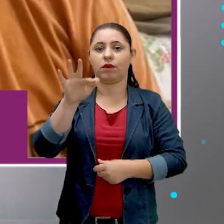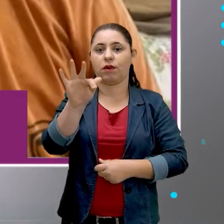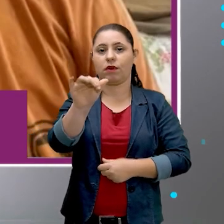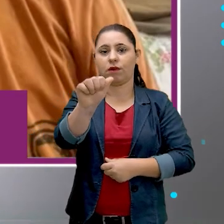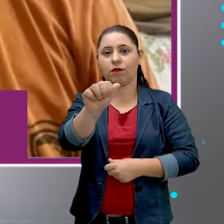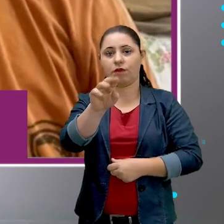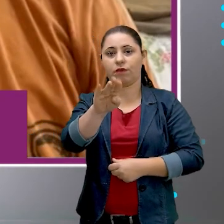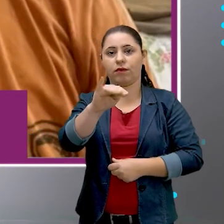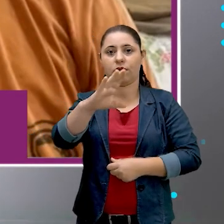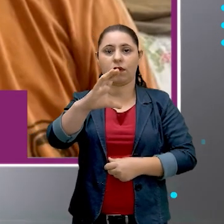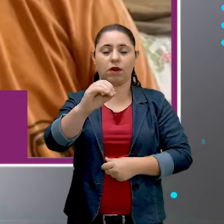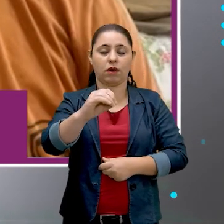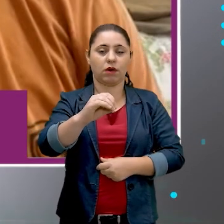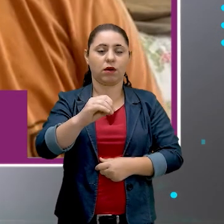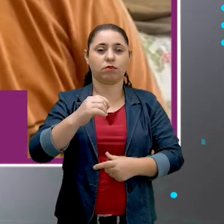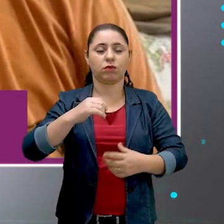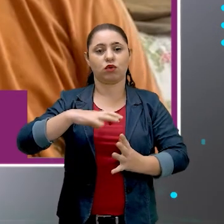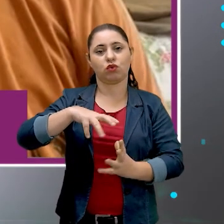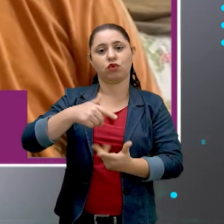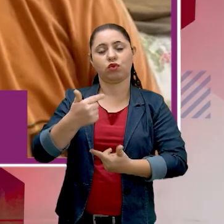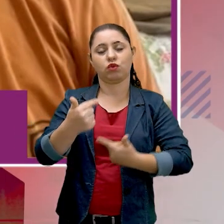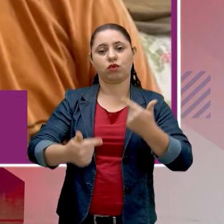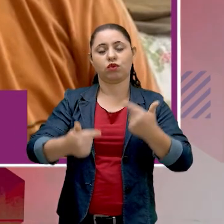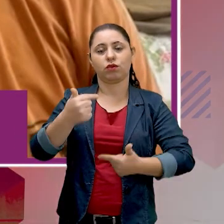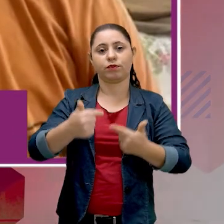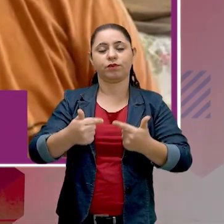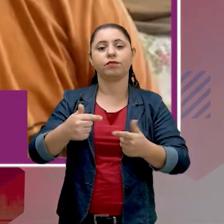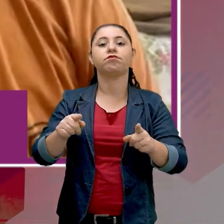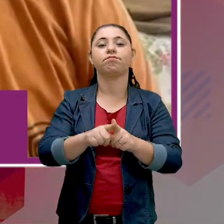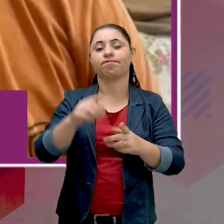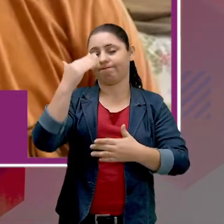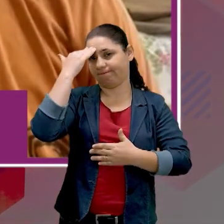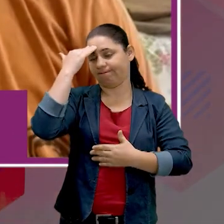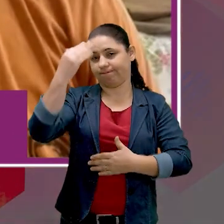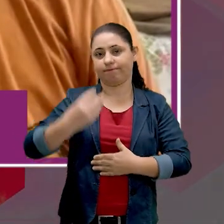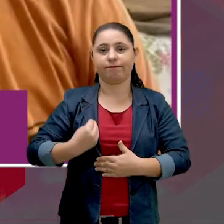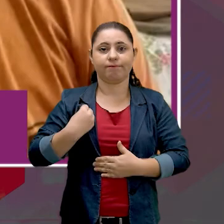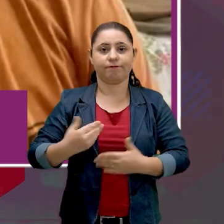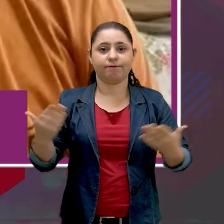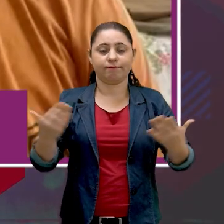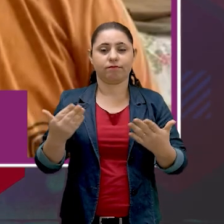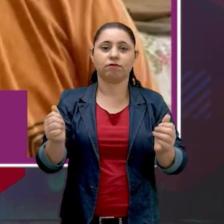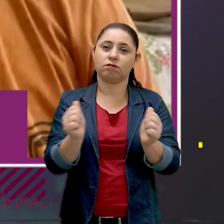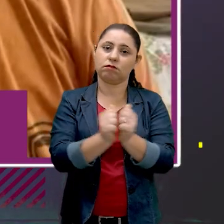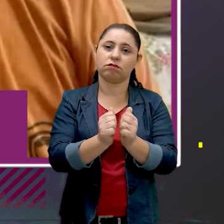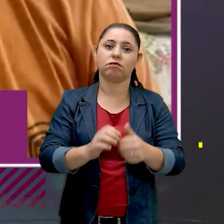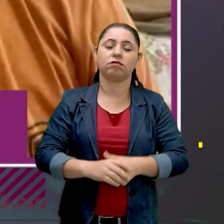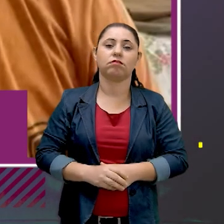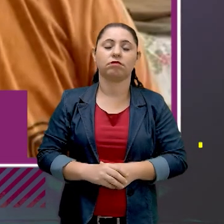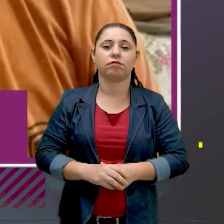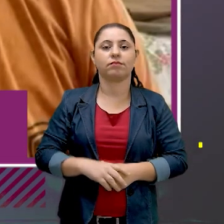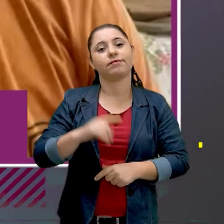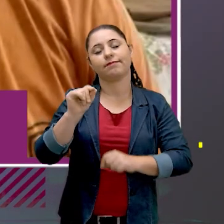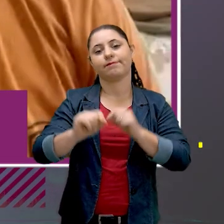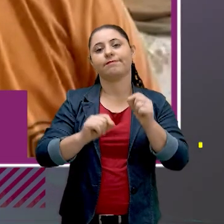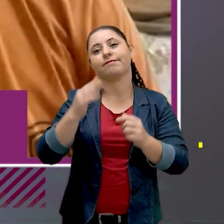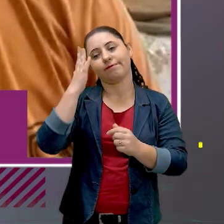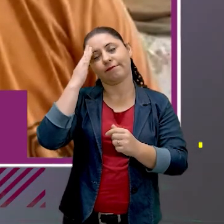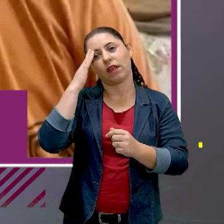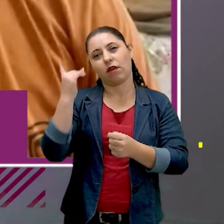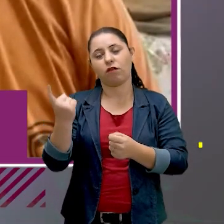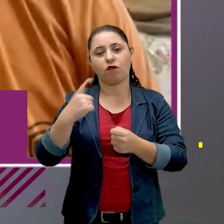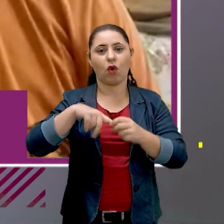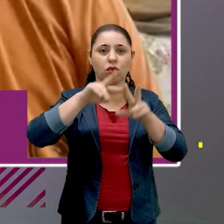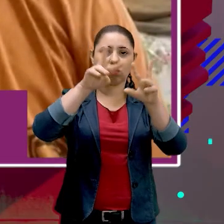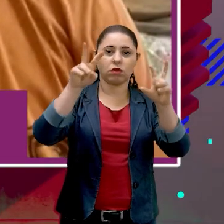Luiz de Oliveira, professor de Geopolítica e Geografia, professor Fabão, muito obrigada pela sua participação com a gente. E quem sabe a